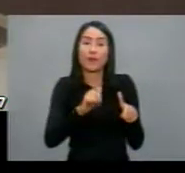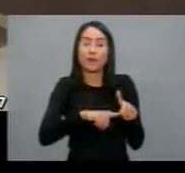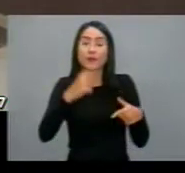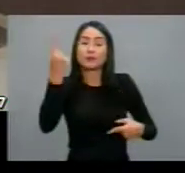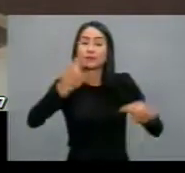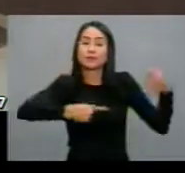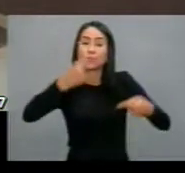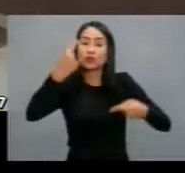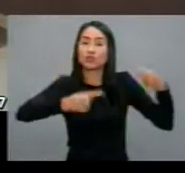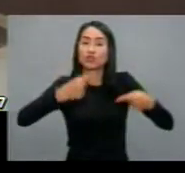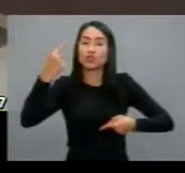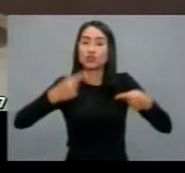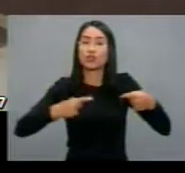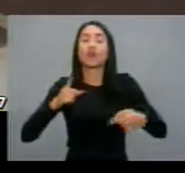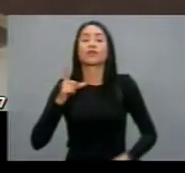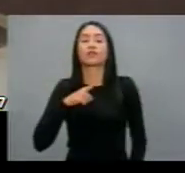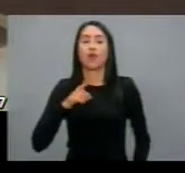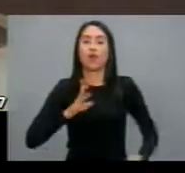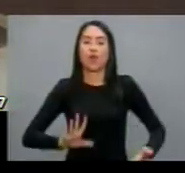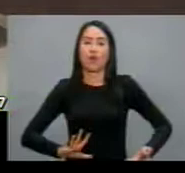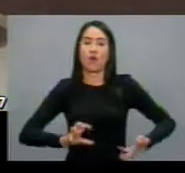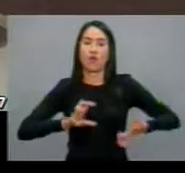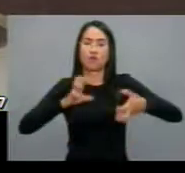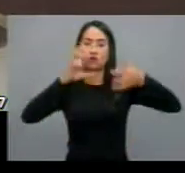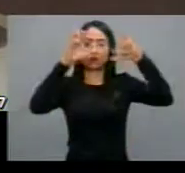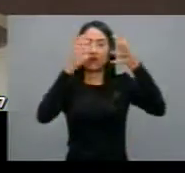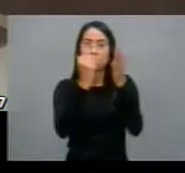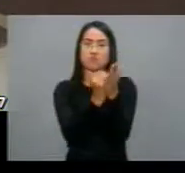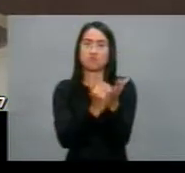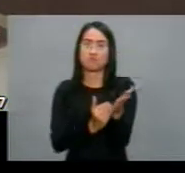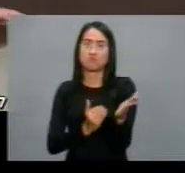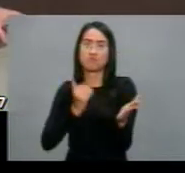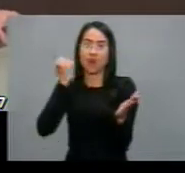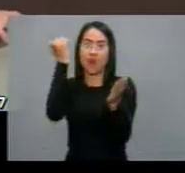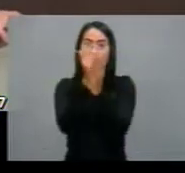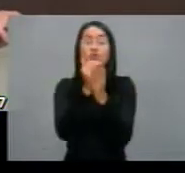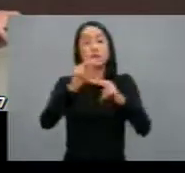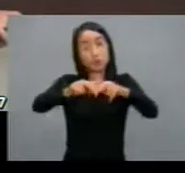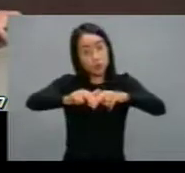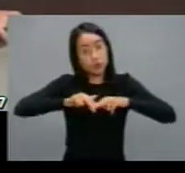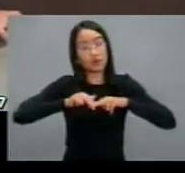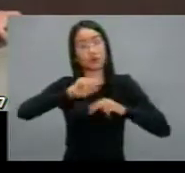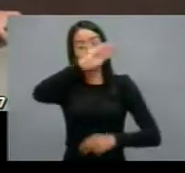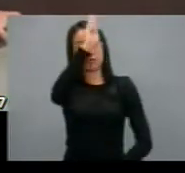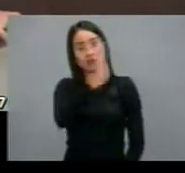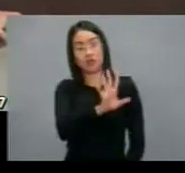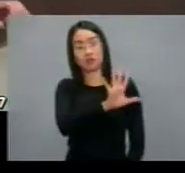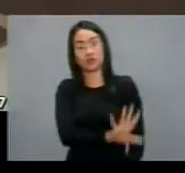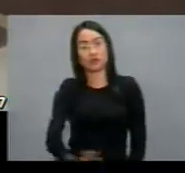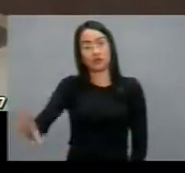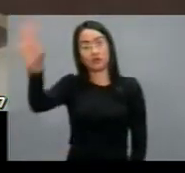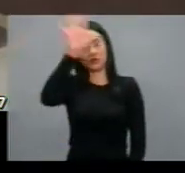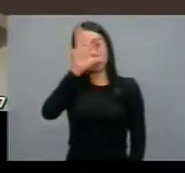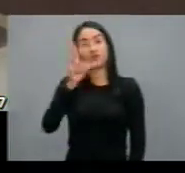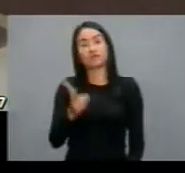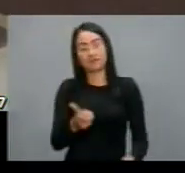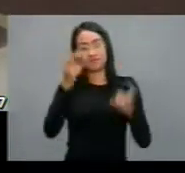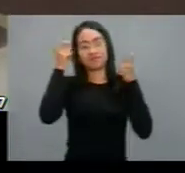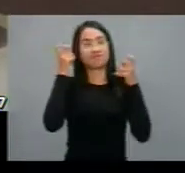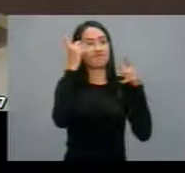mais e mais conflitos. É por isso que no Brasil inteiro se elevam os conflitos no